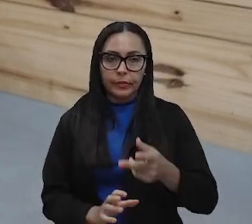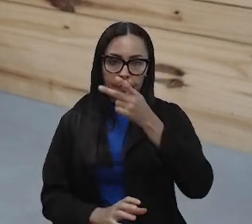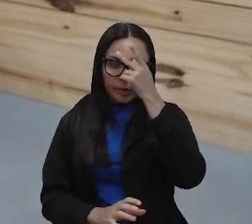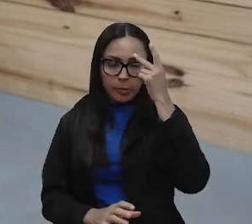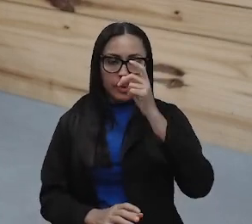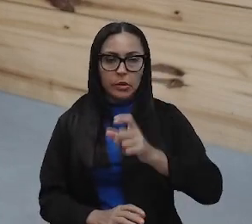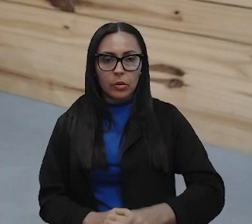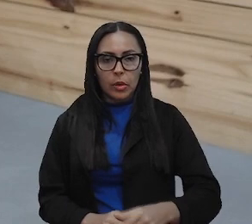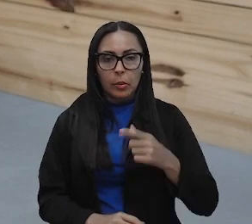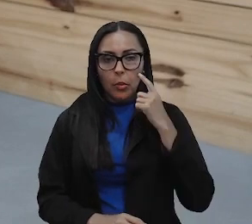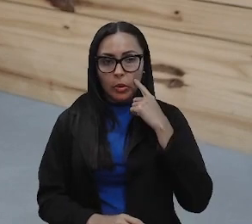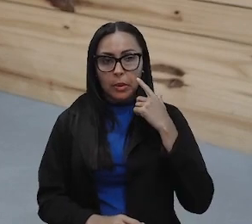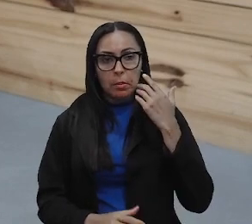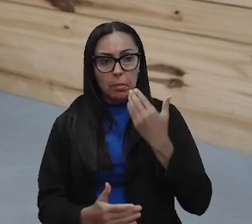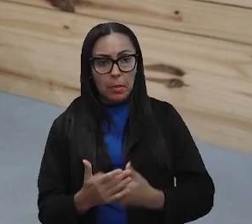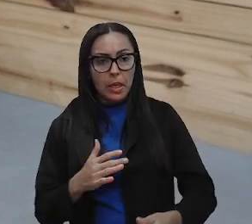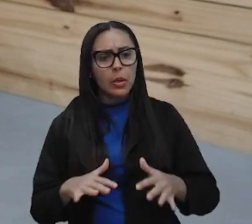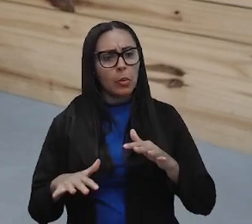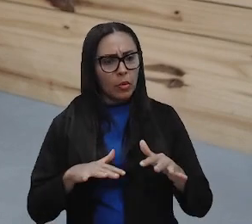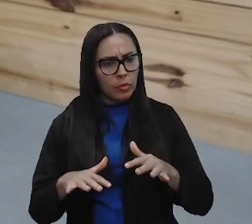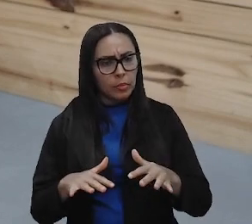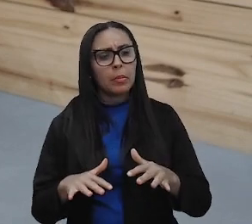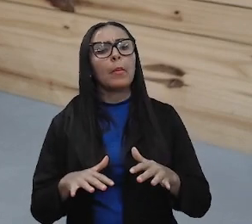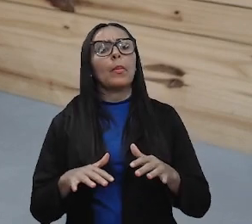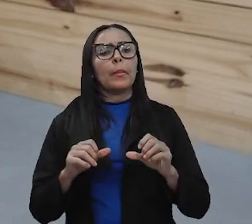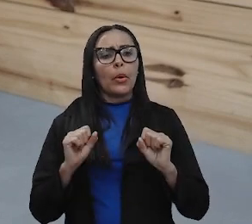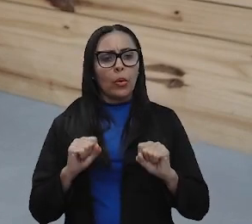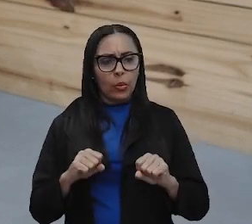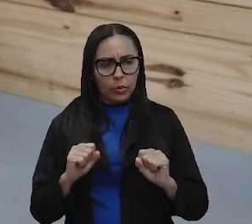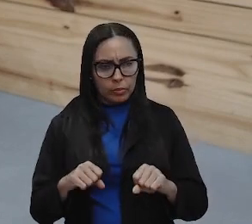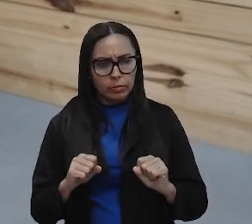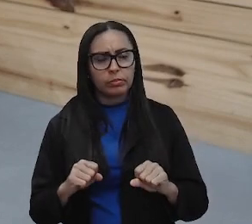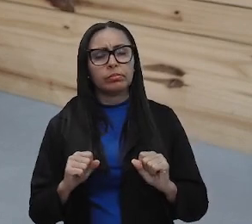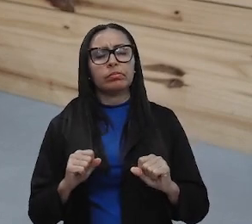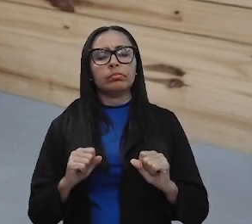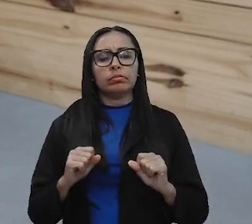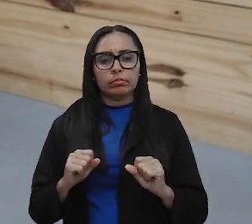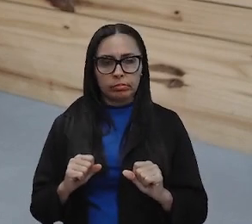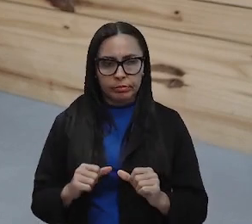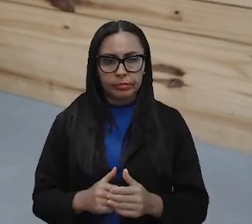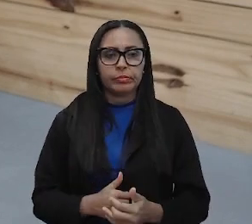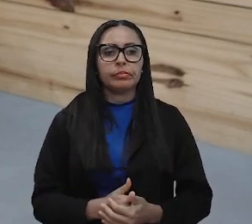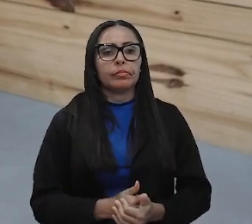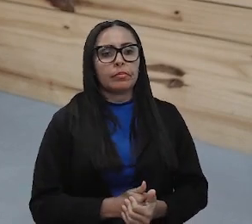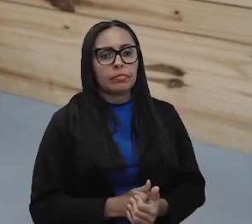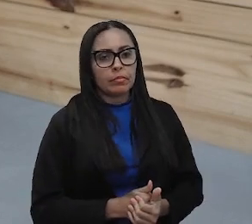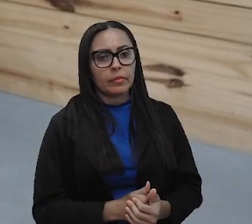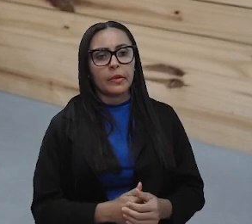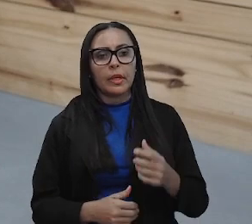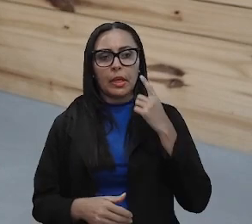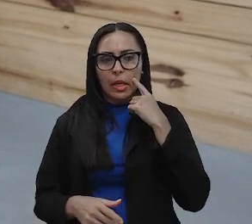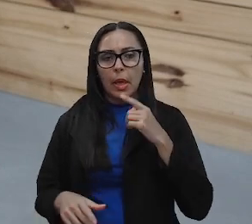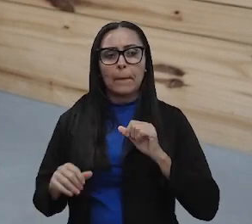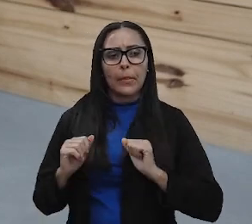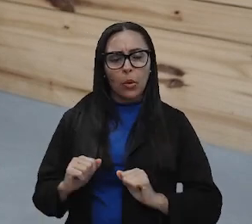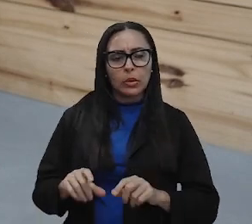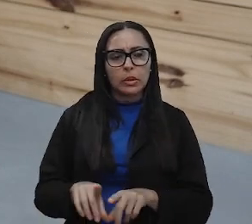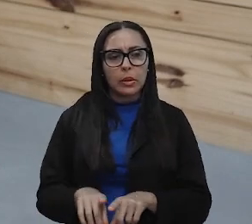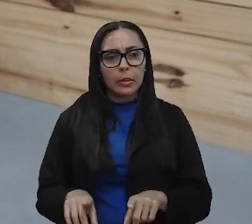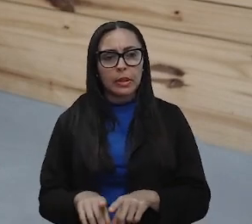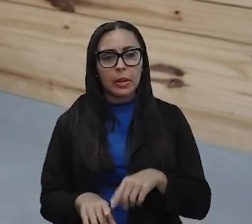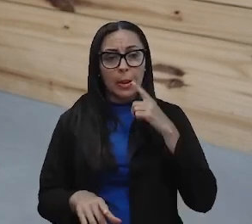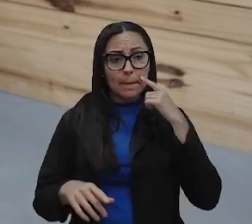pode perder os movimentos, é isso? Ela pode perder sim o movimento. Ela pode ser uma doença que ela pode ter uma